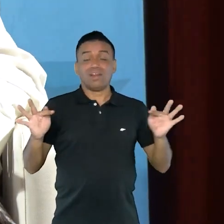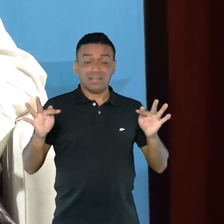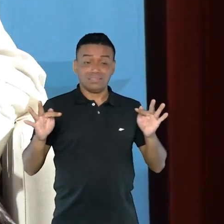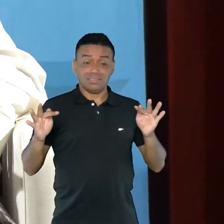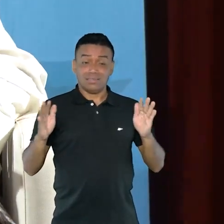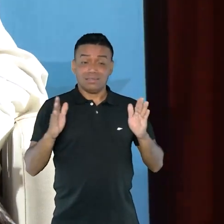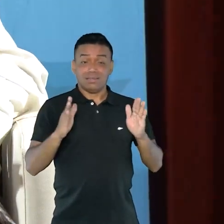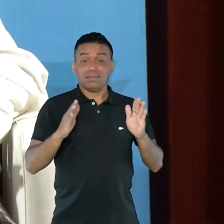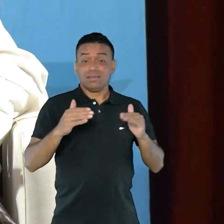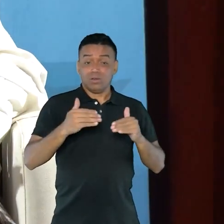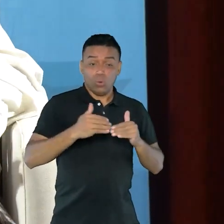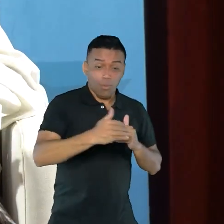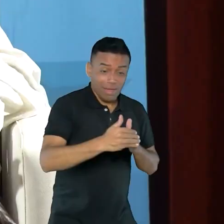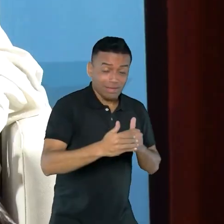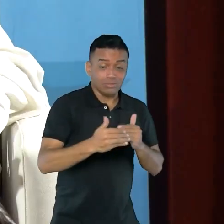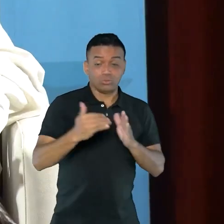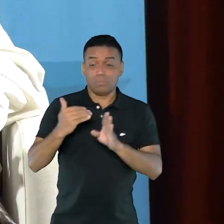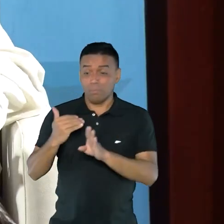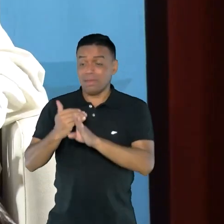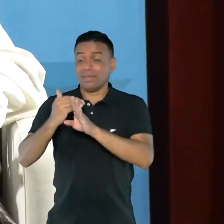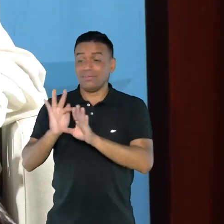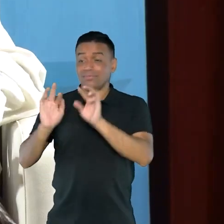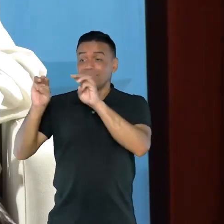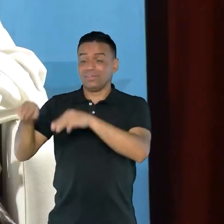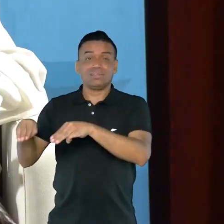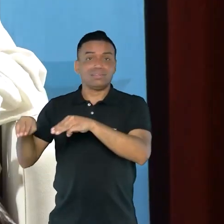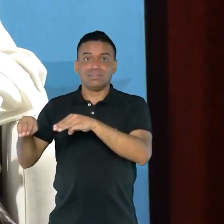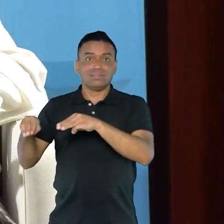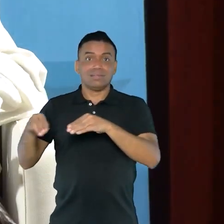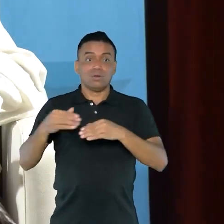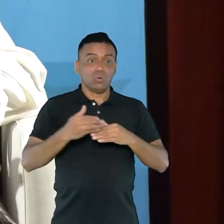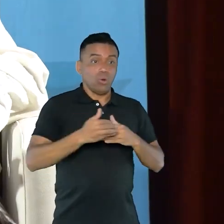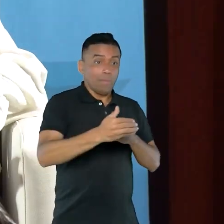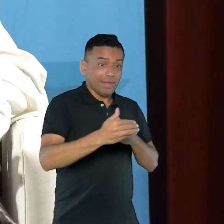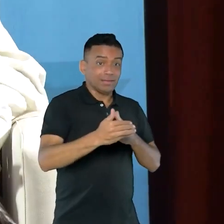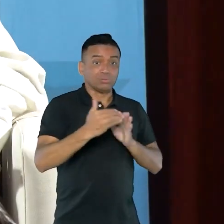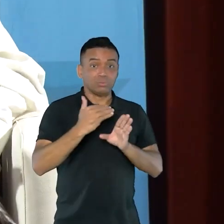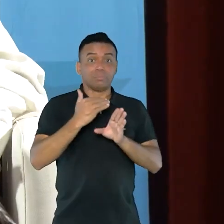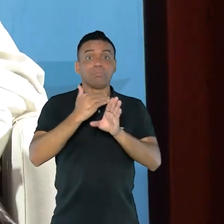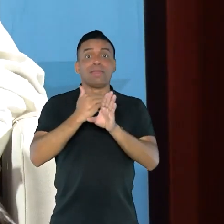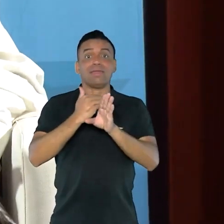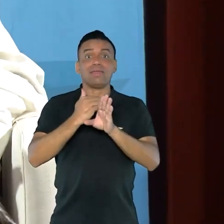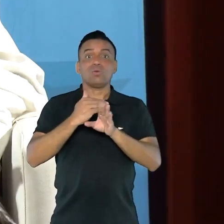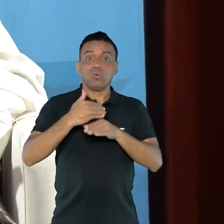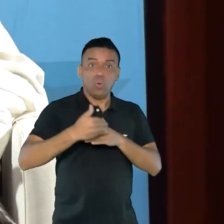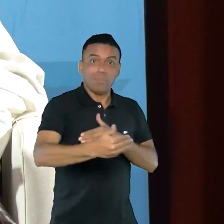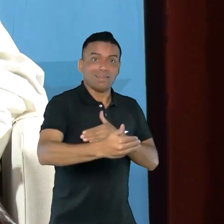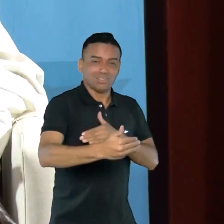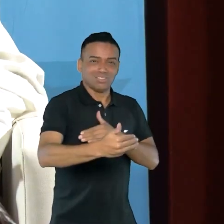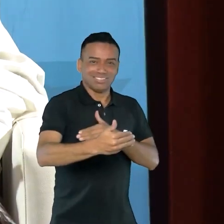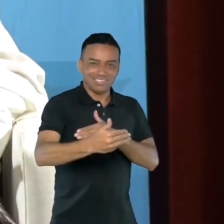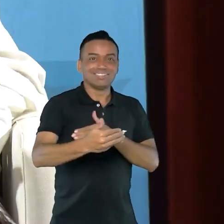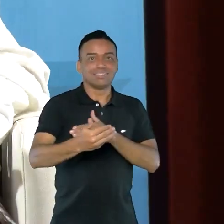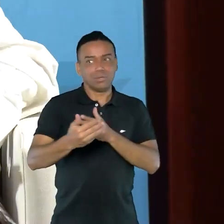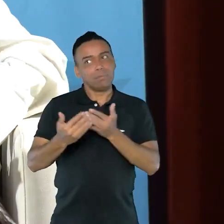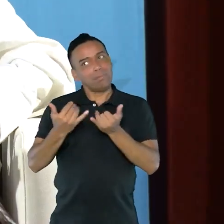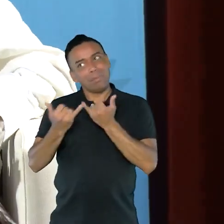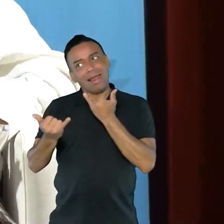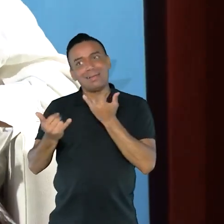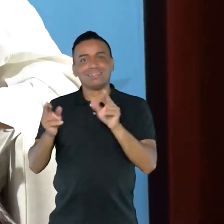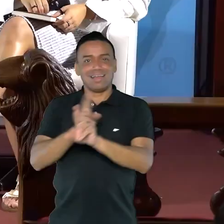meio e fim, começo, meio e começo. Então, é um pouquinho por aí que eu lido com os pontos